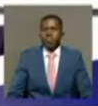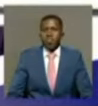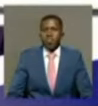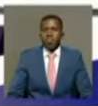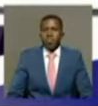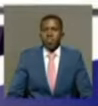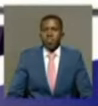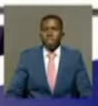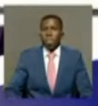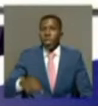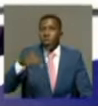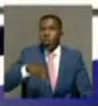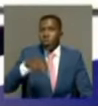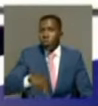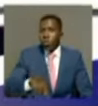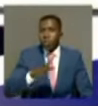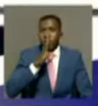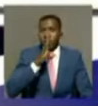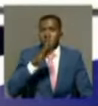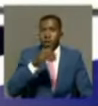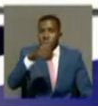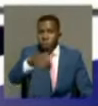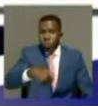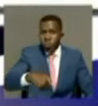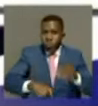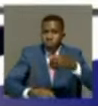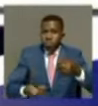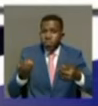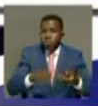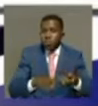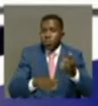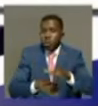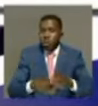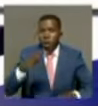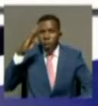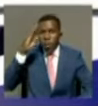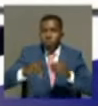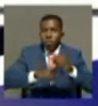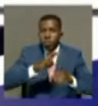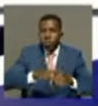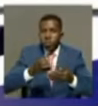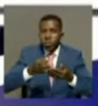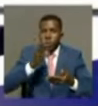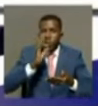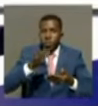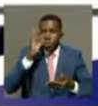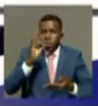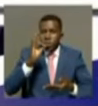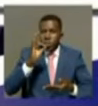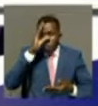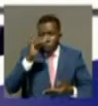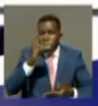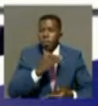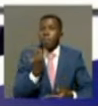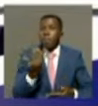Foram hoje sepultados em Luanda os restos mortais do comandante provincial da Polícia Nacional do UIS, comissário Monteiro dos Santos, falecido sábado na